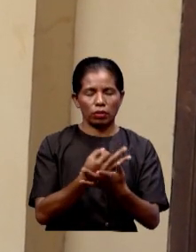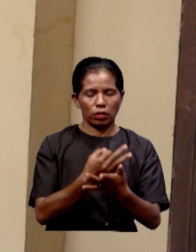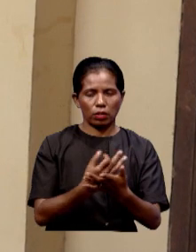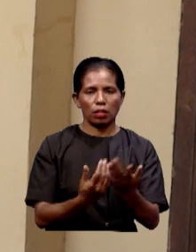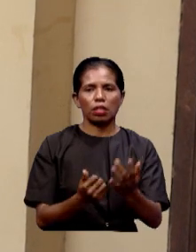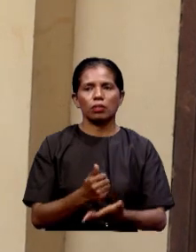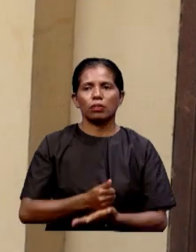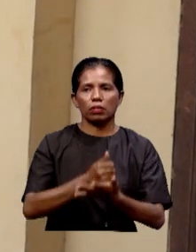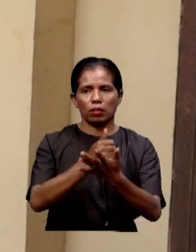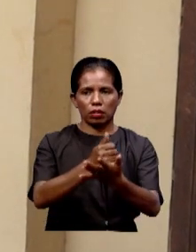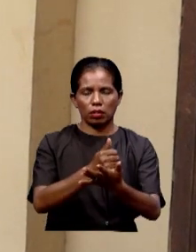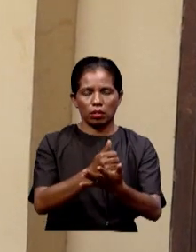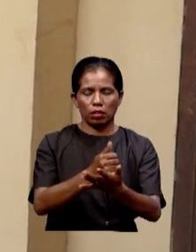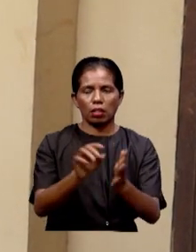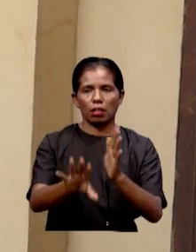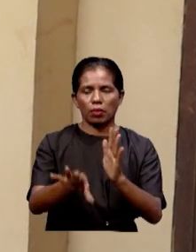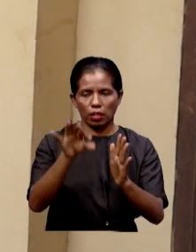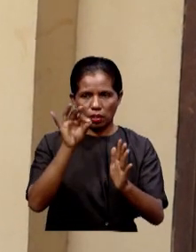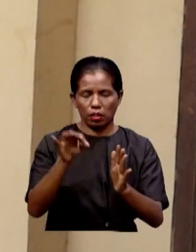be maka ami hetan ne